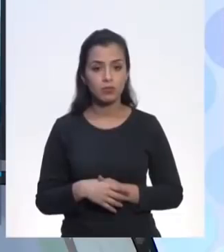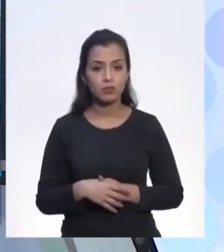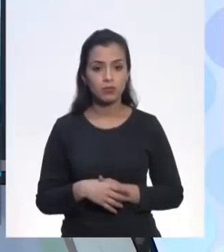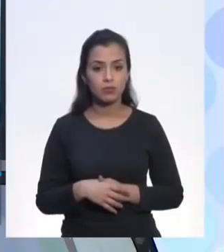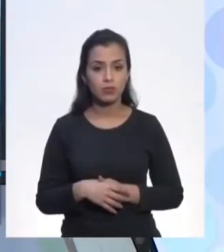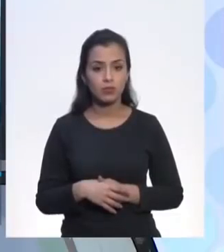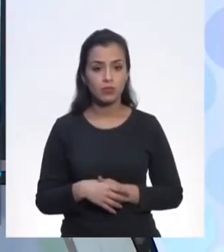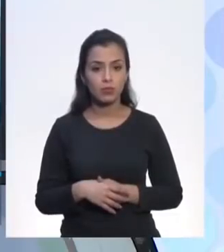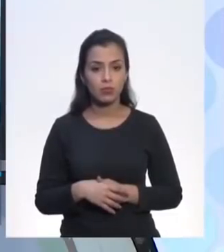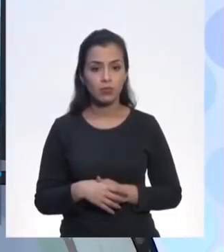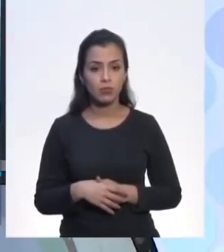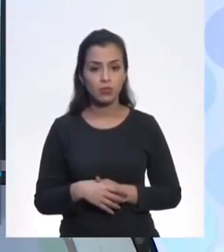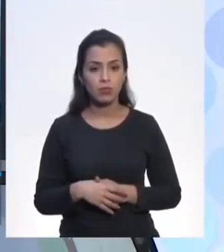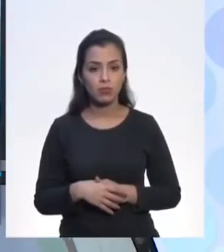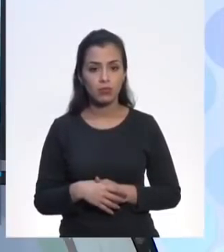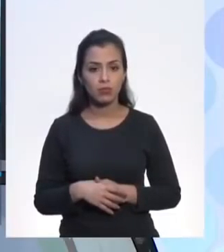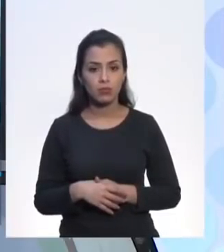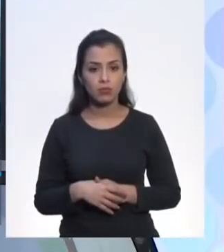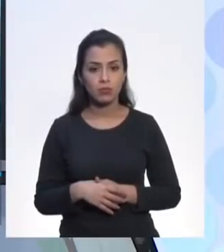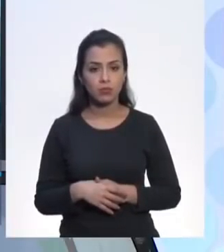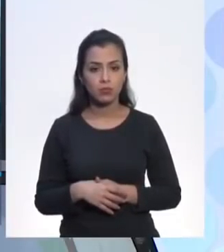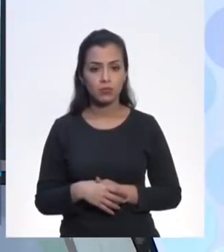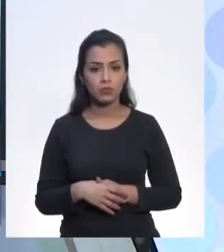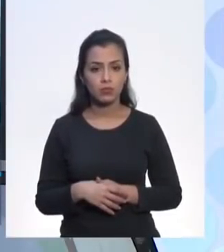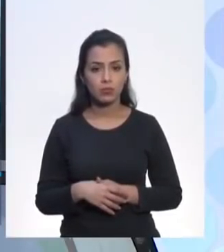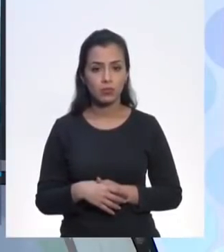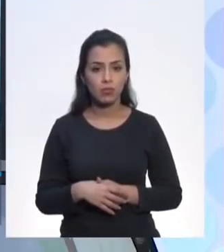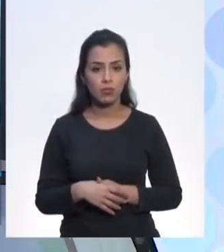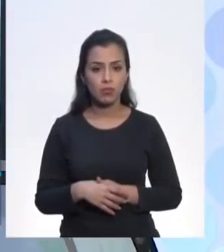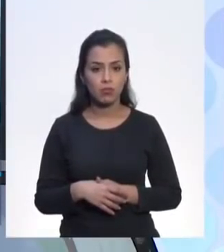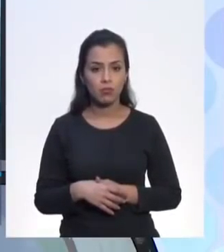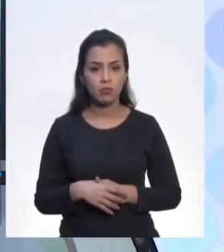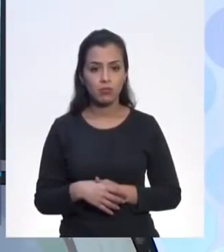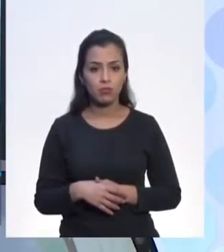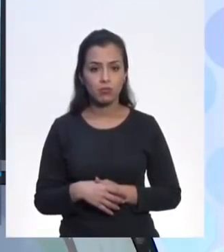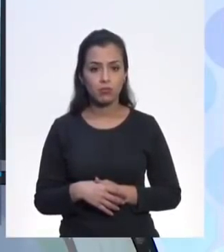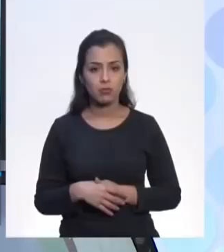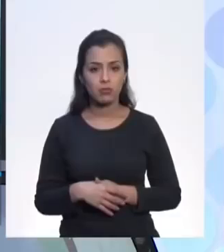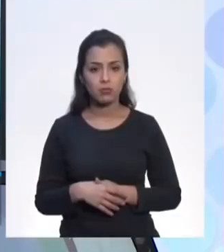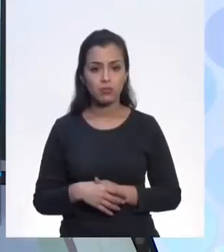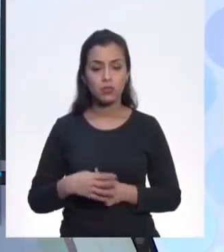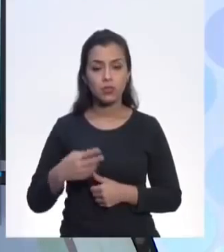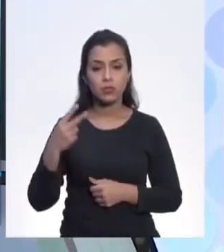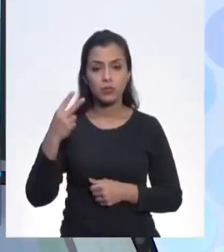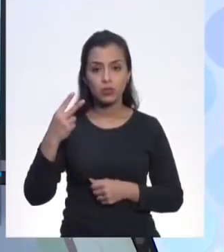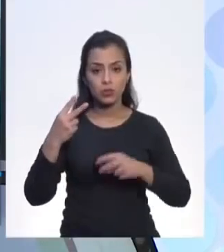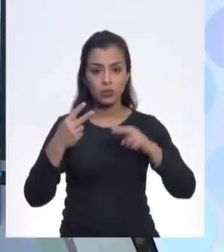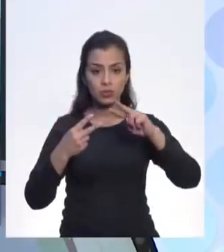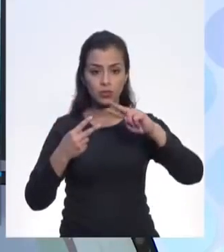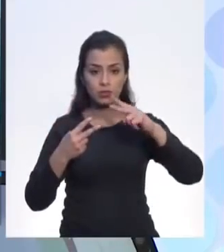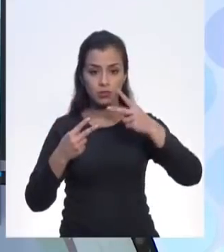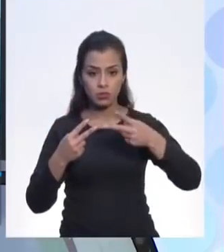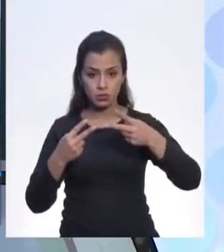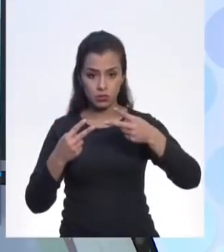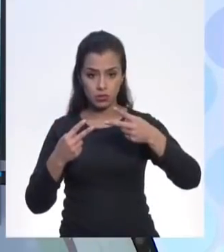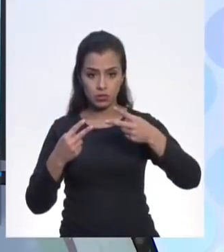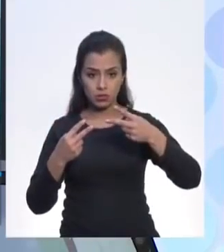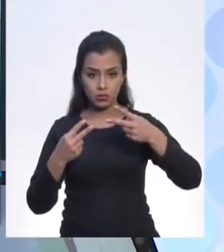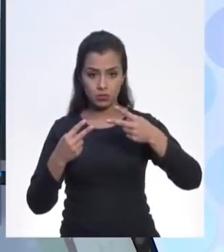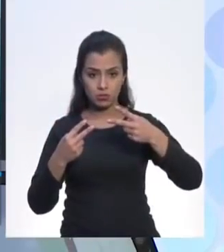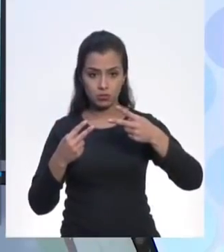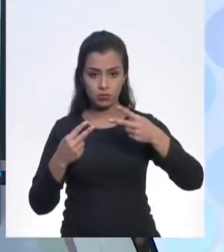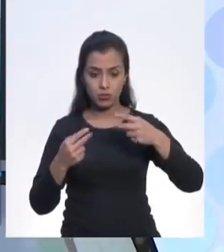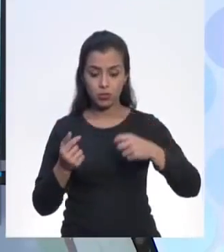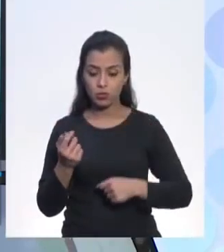vou juntar esse 2, porque ele é 2 ao quadrado, e este aqui vai permanecer dentro da raiz.